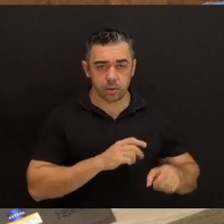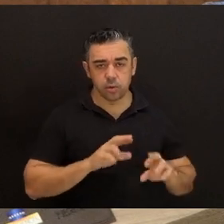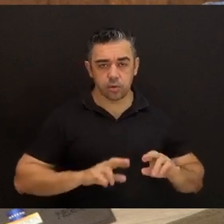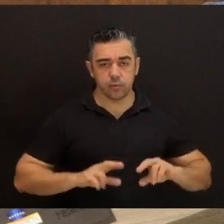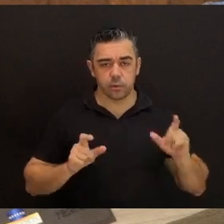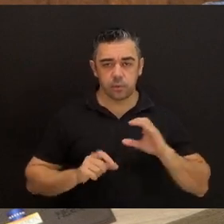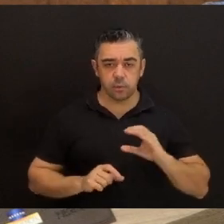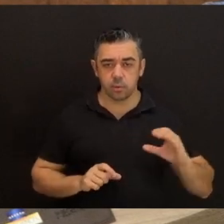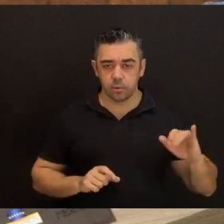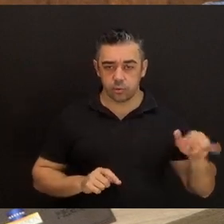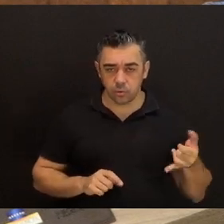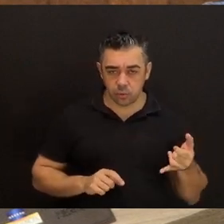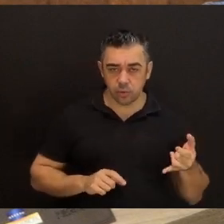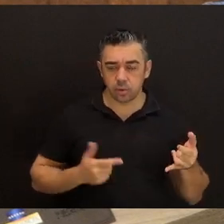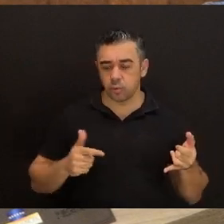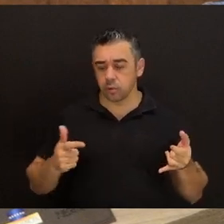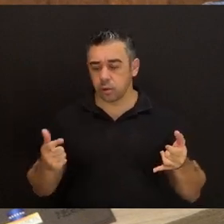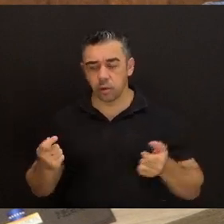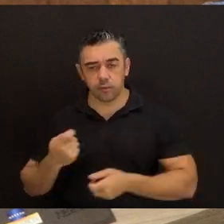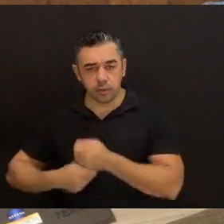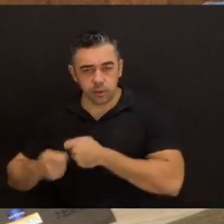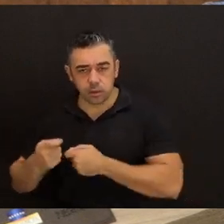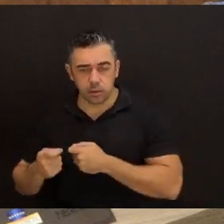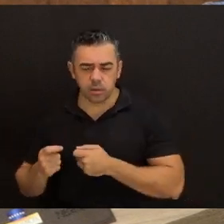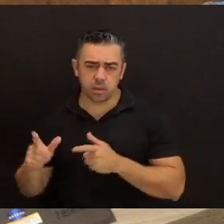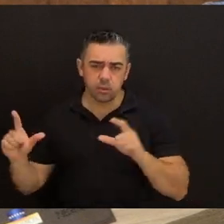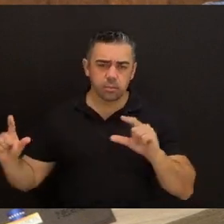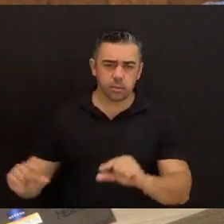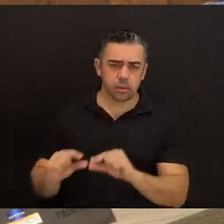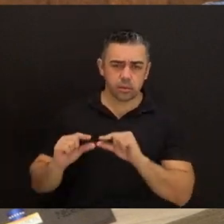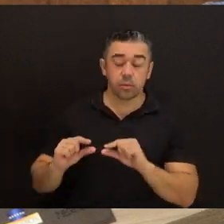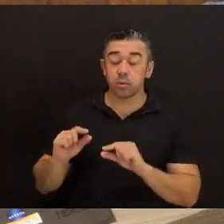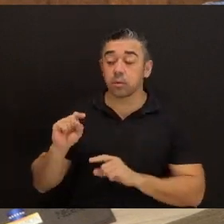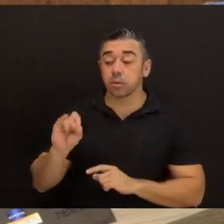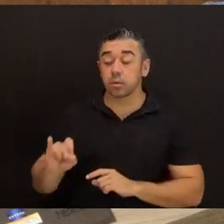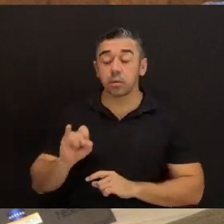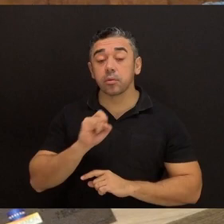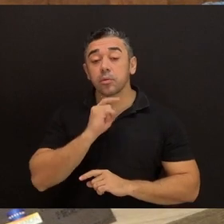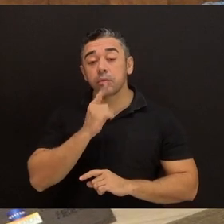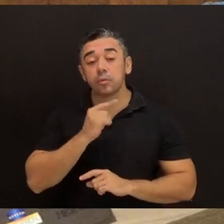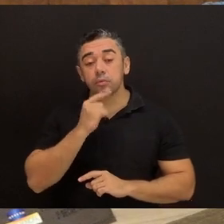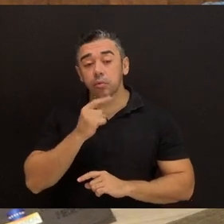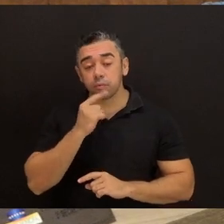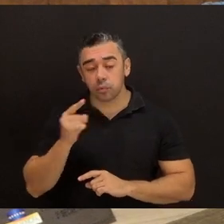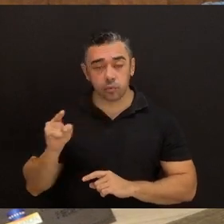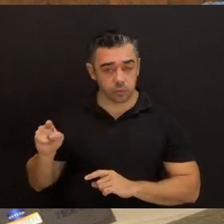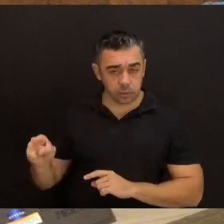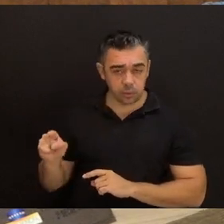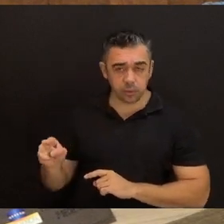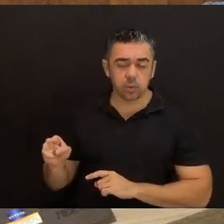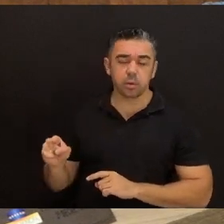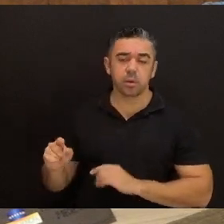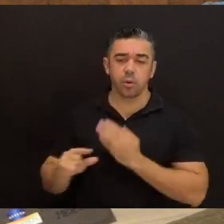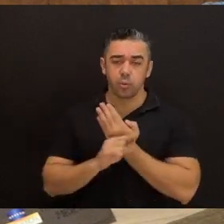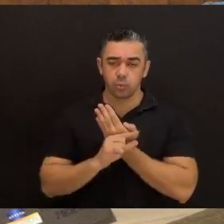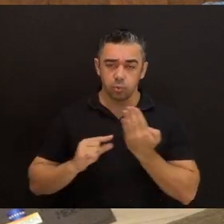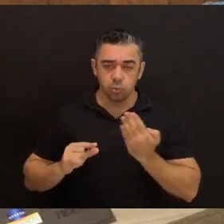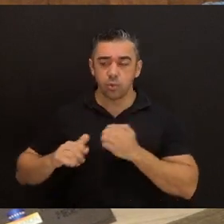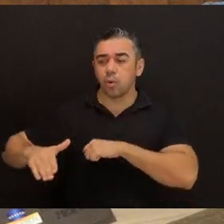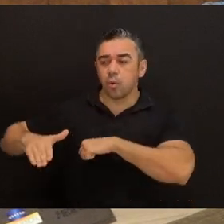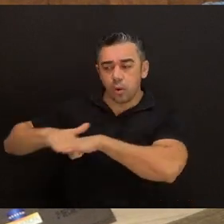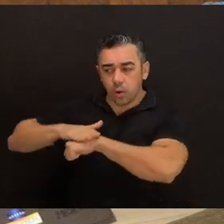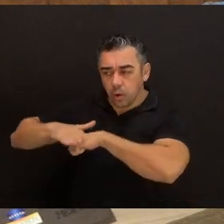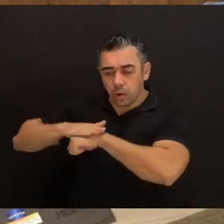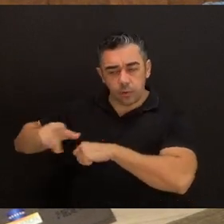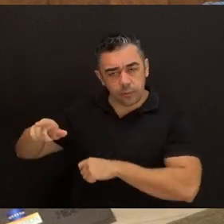diferente de Finanças não tem esse volume tão grande assim se tiver alguma dúvida né tem aí o autor do projeto conversa com o autor do